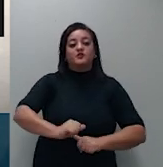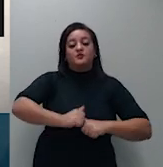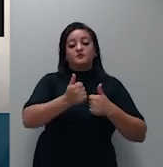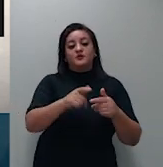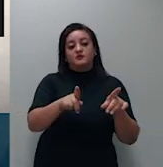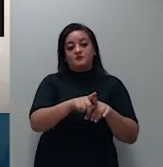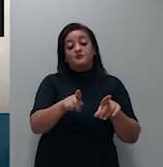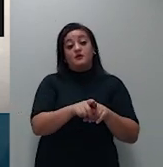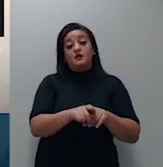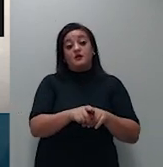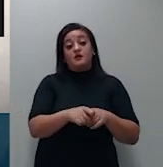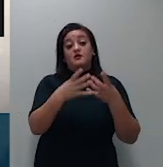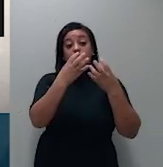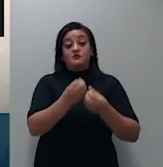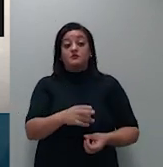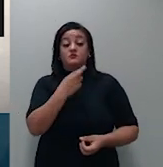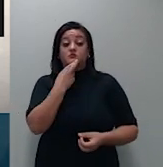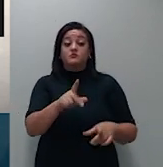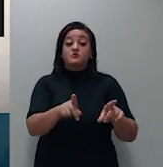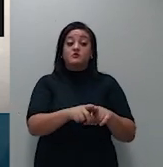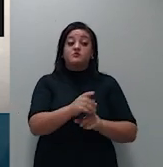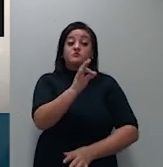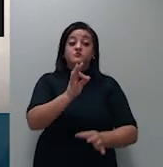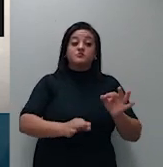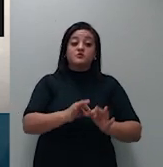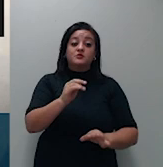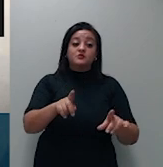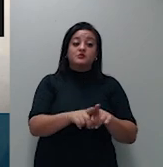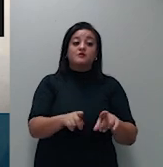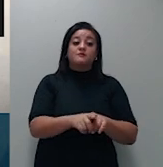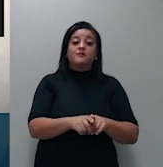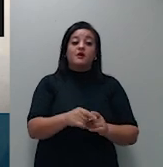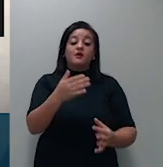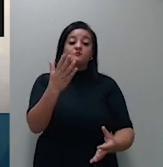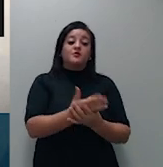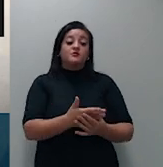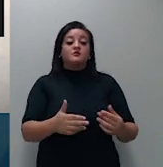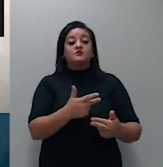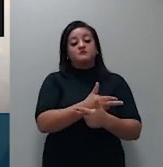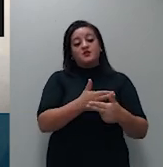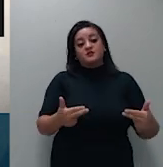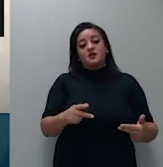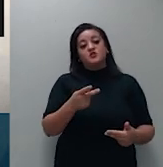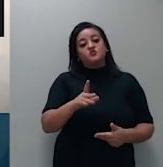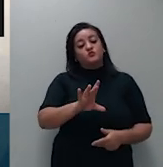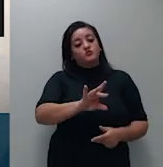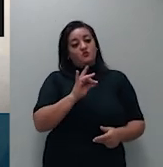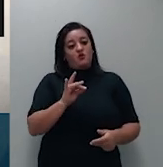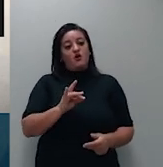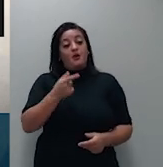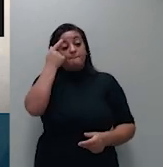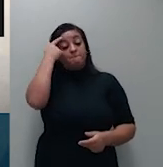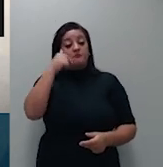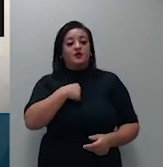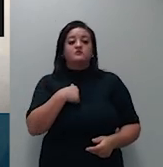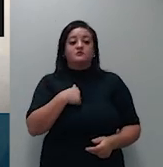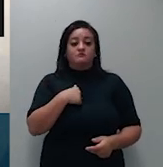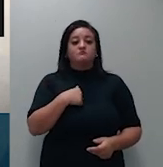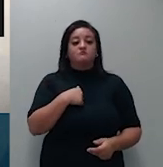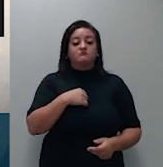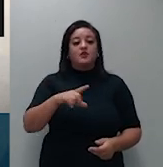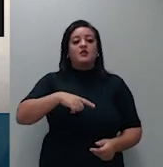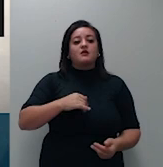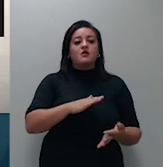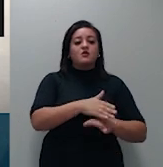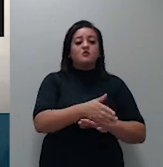encerramento da recuperação assumir as consequências jurídicas processuais e materiais e sua escolha penso